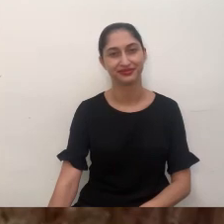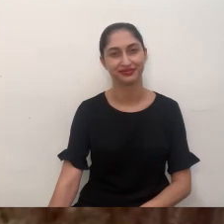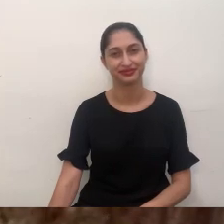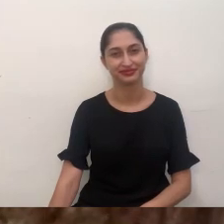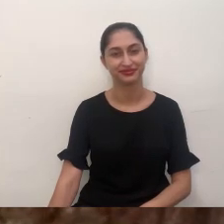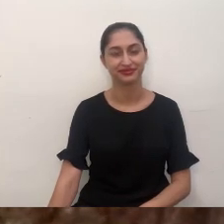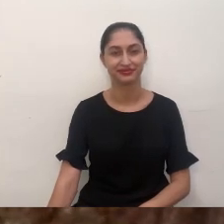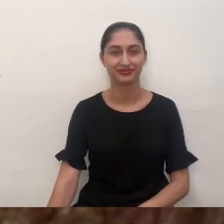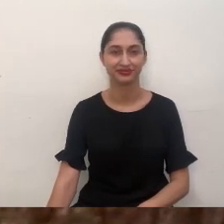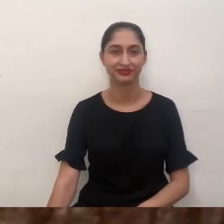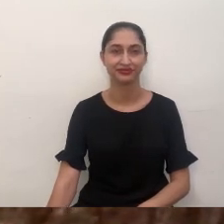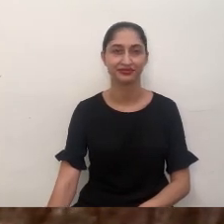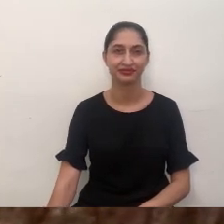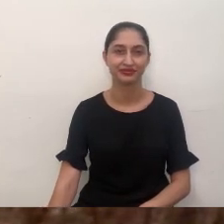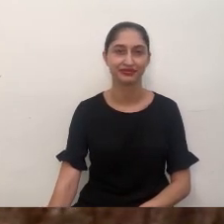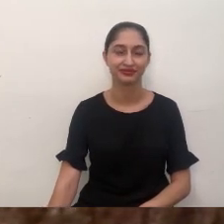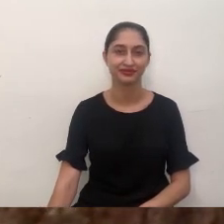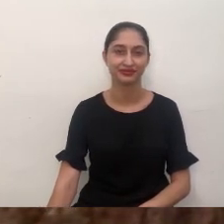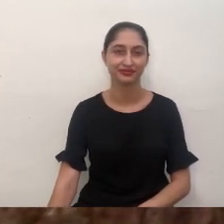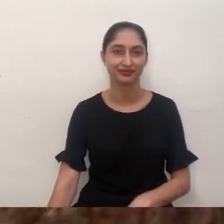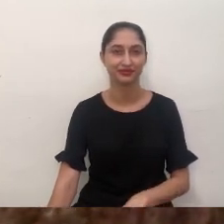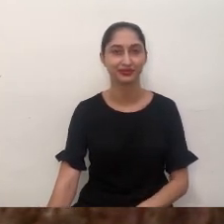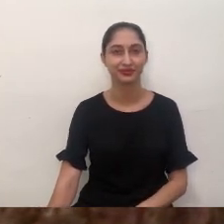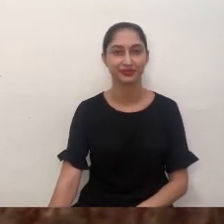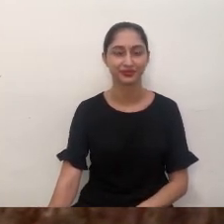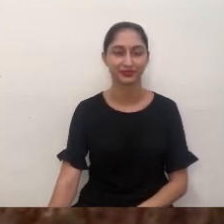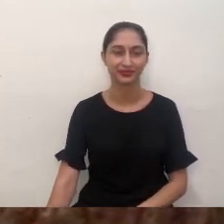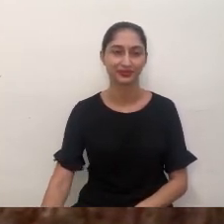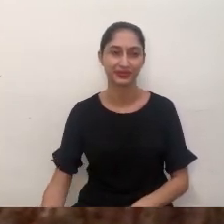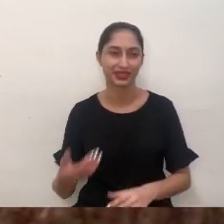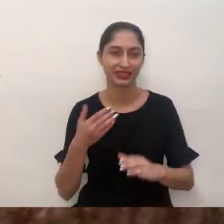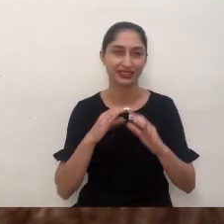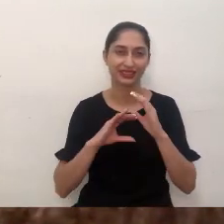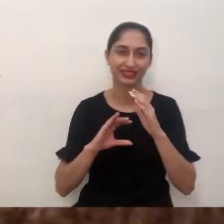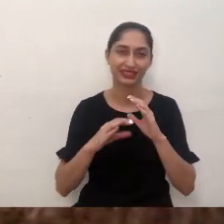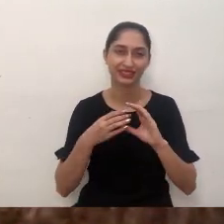da copa. O que diz o nada para botar?